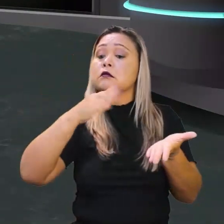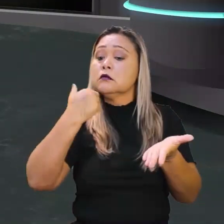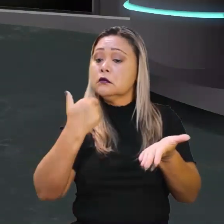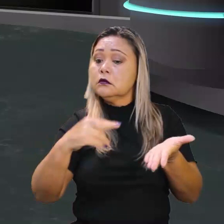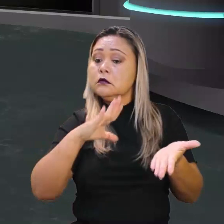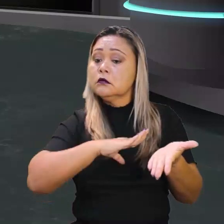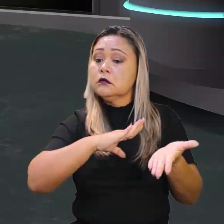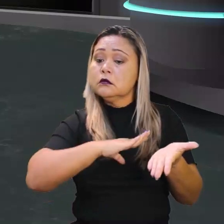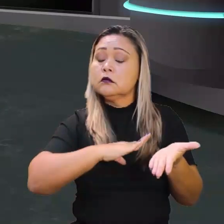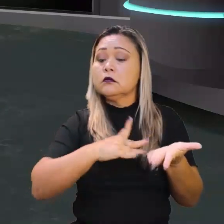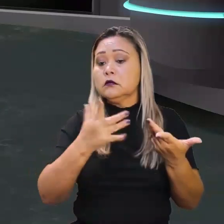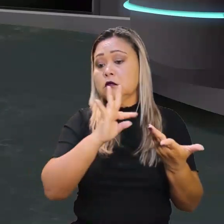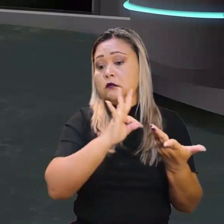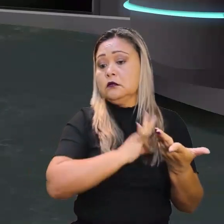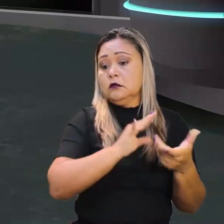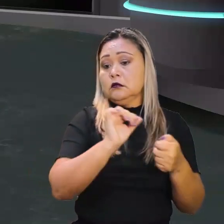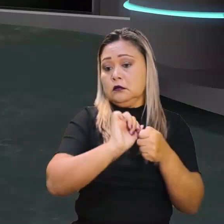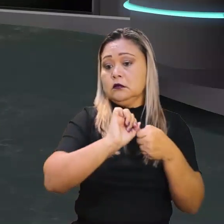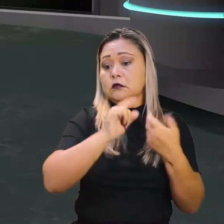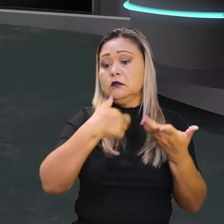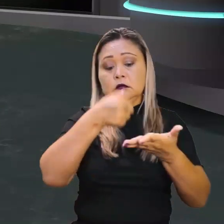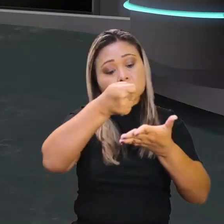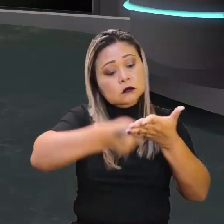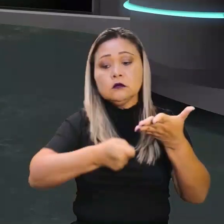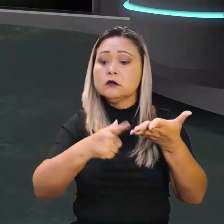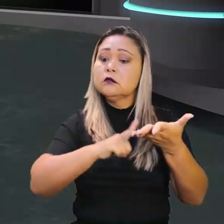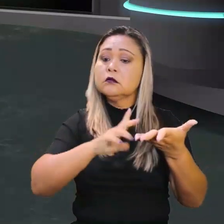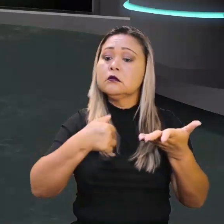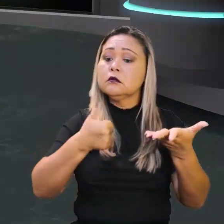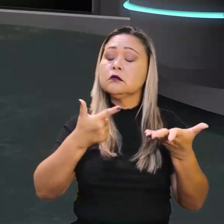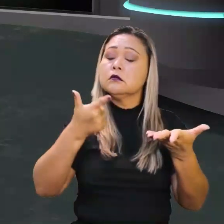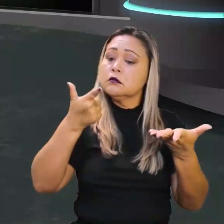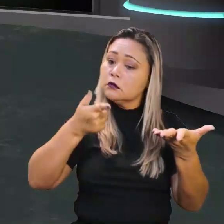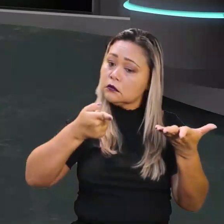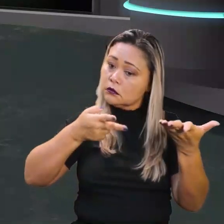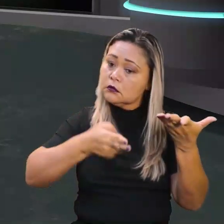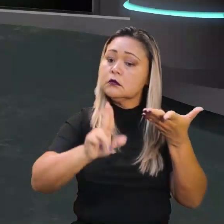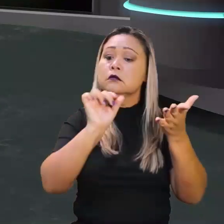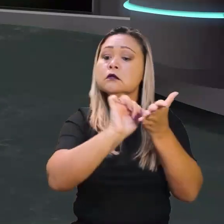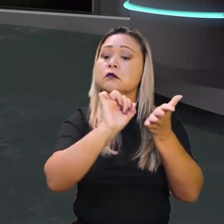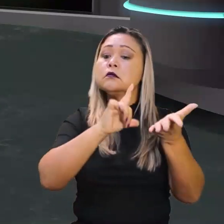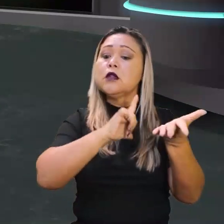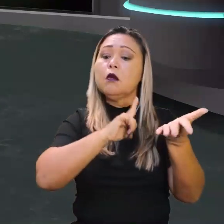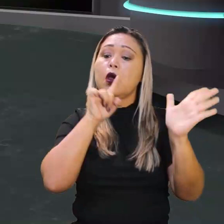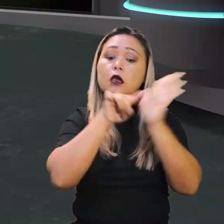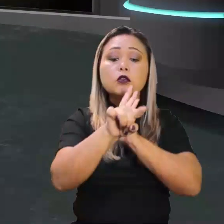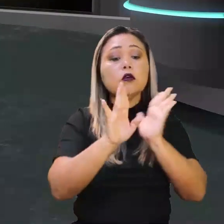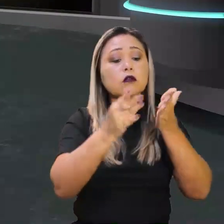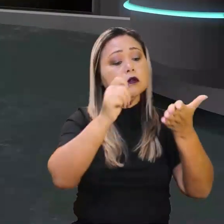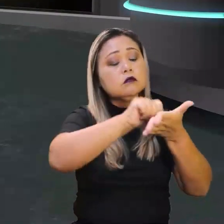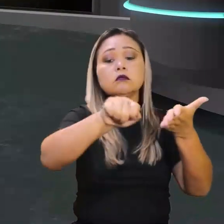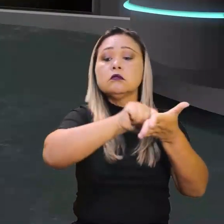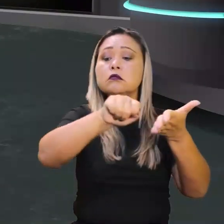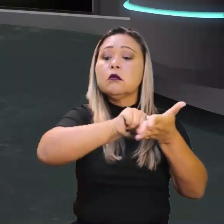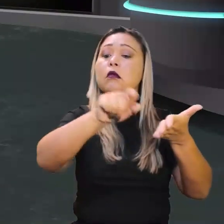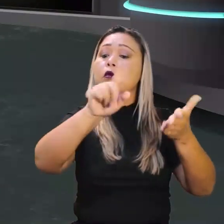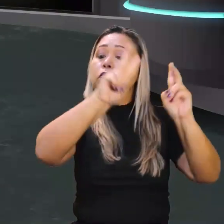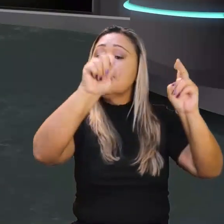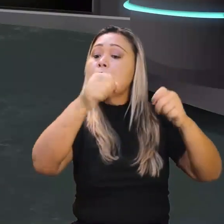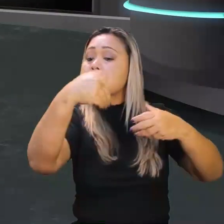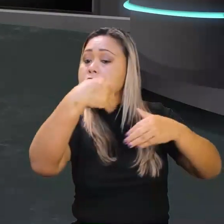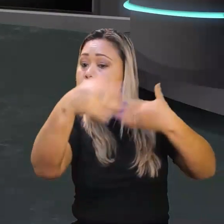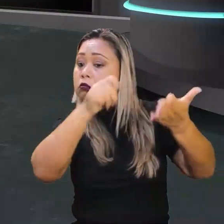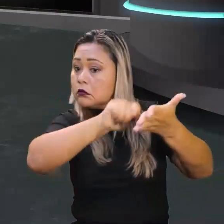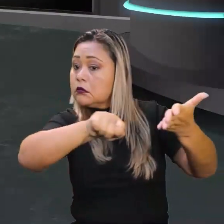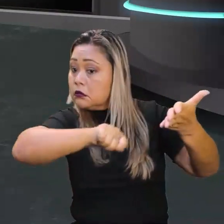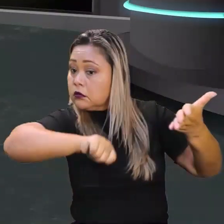as técnicas de escrita, né? De redação. Então, nós sempre lançamos uma questão discursiva com um tema para vocês desenvolverem. Então, vamos ver